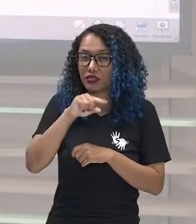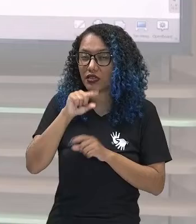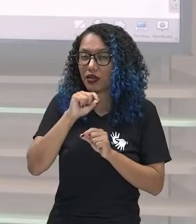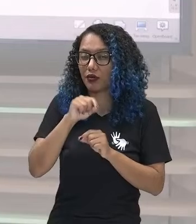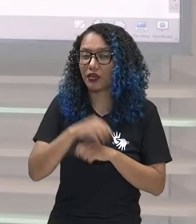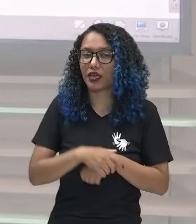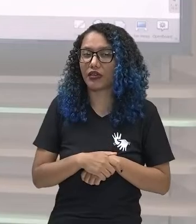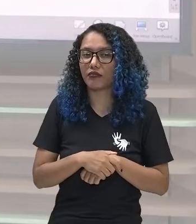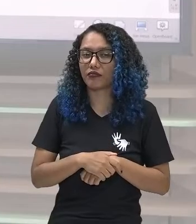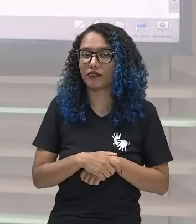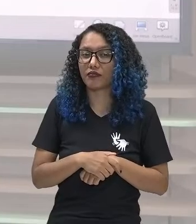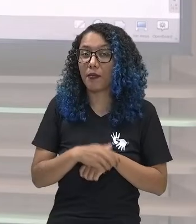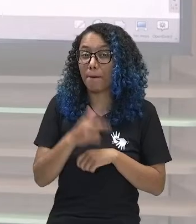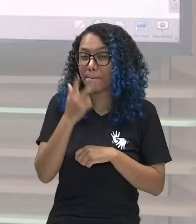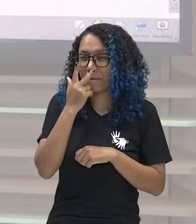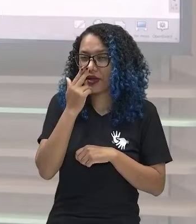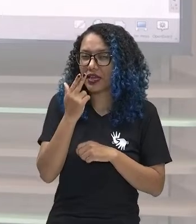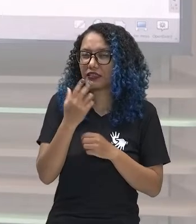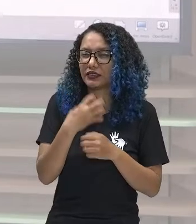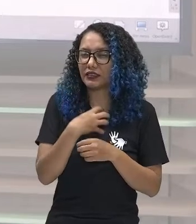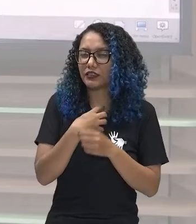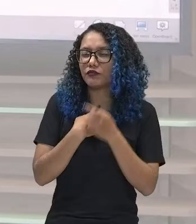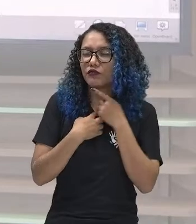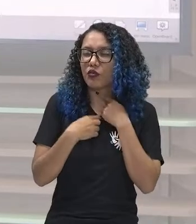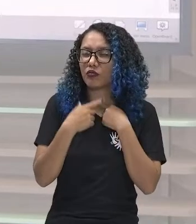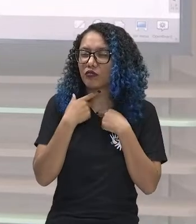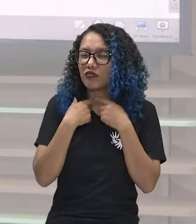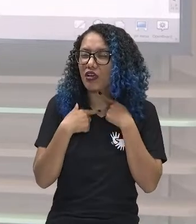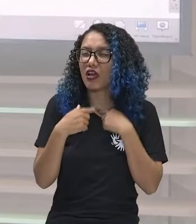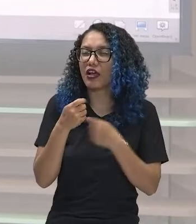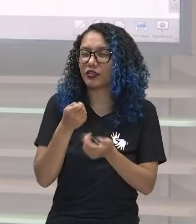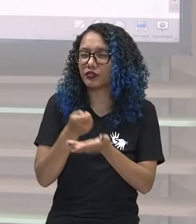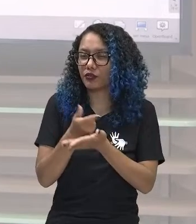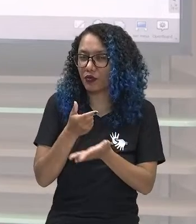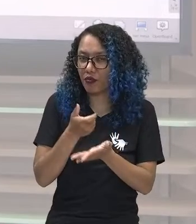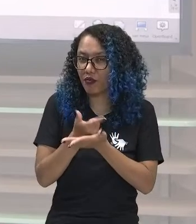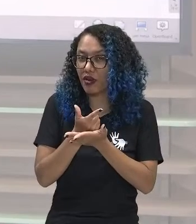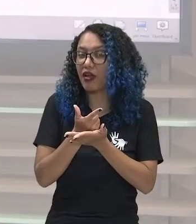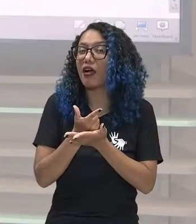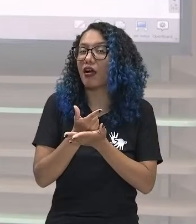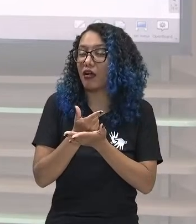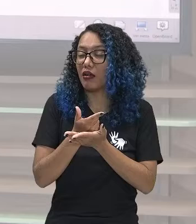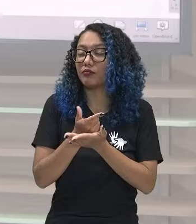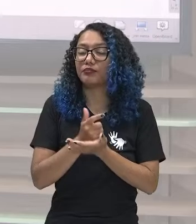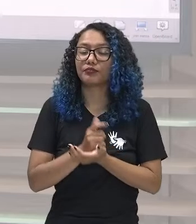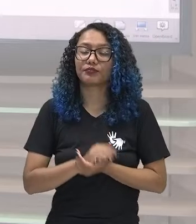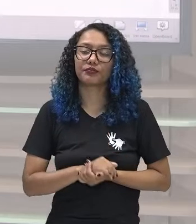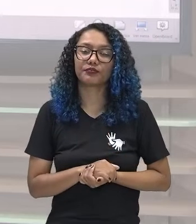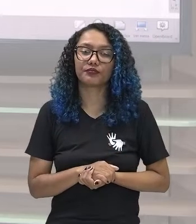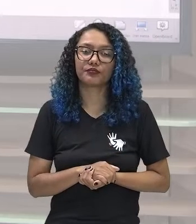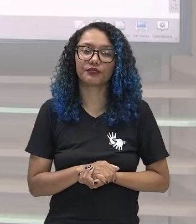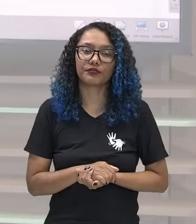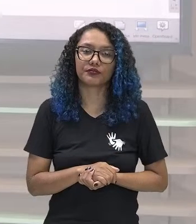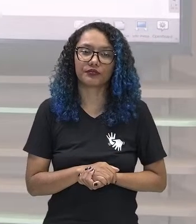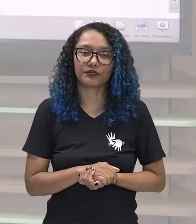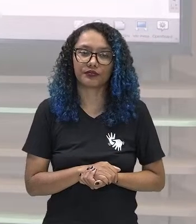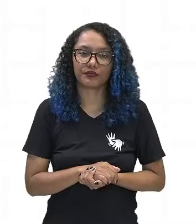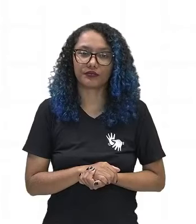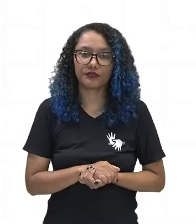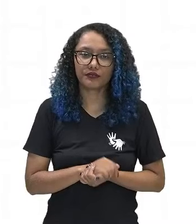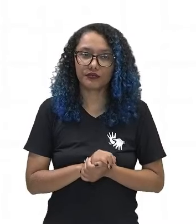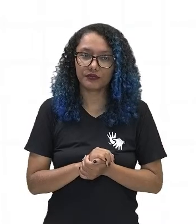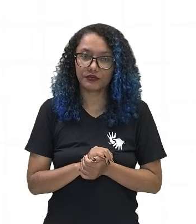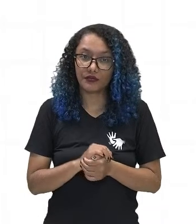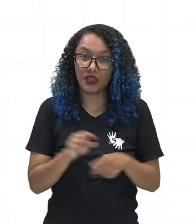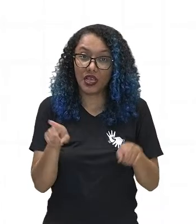sentindo o desejo de consumir, né, de comprar aquele produto ou adquirir aquele serviço. Também